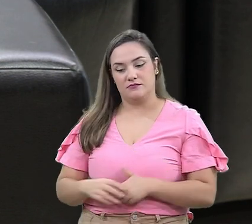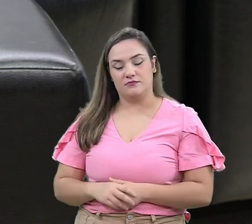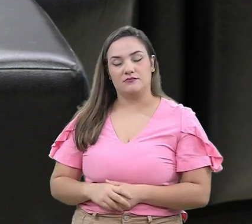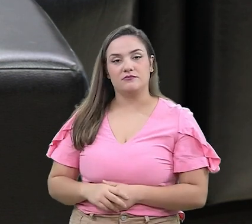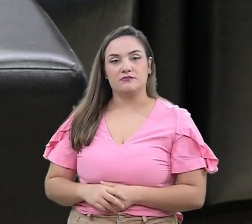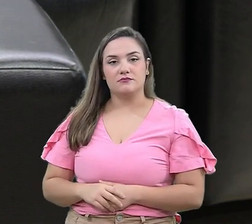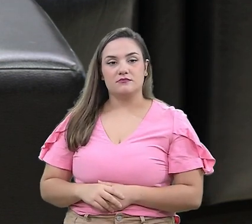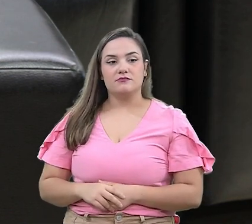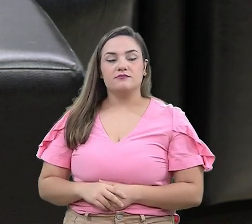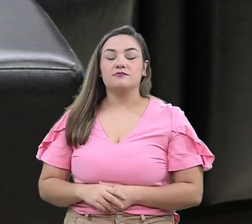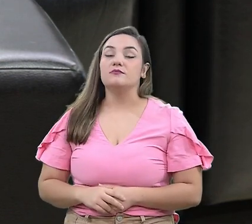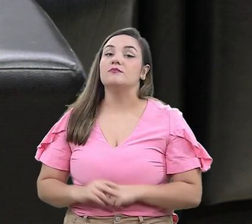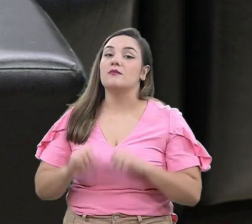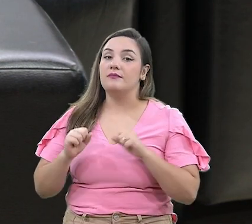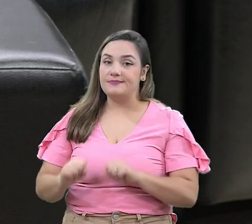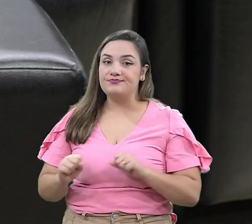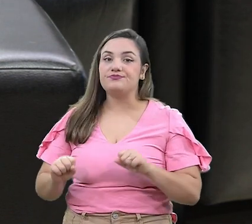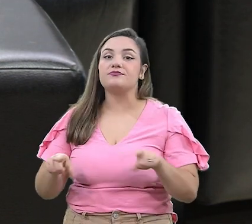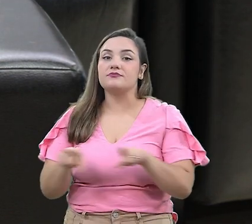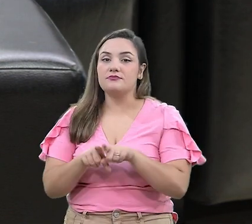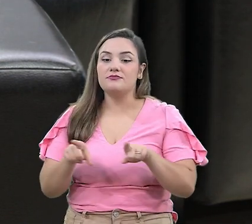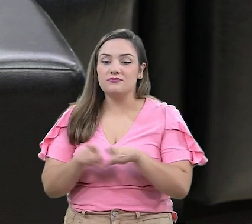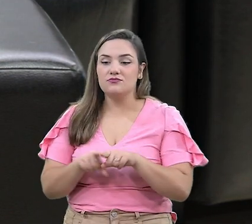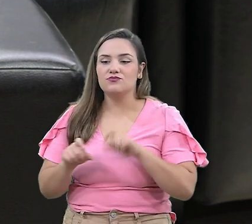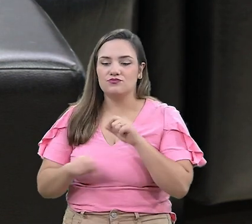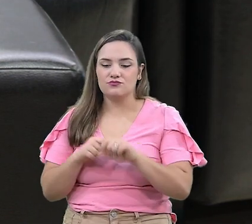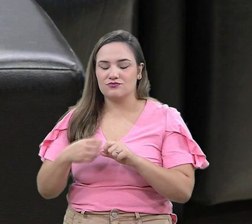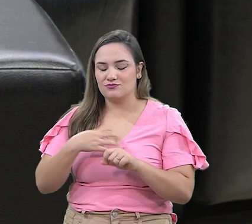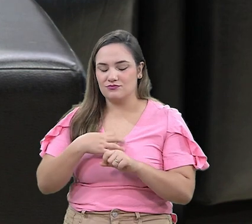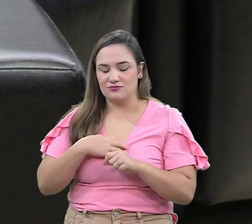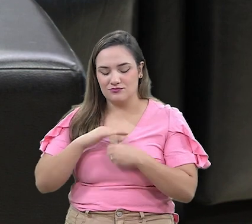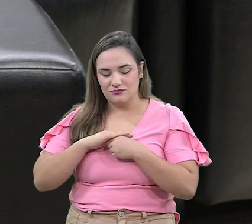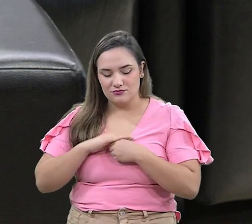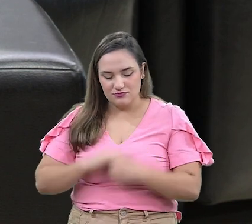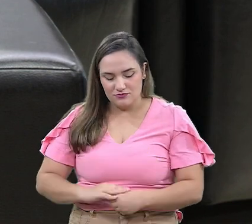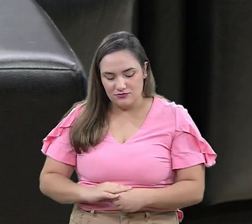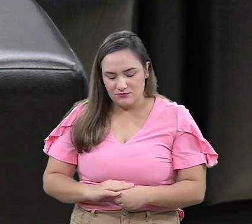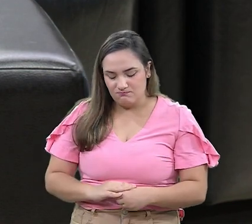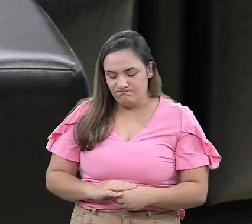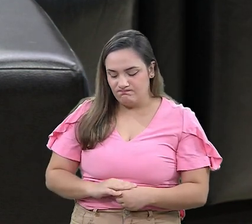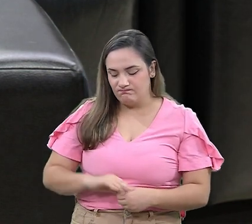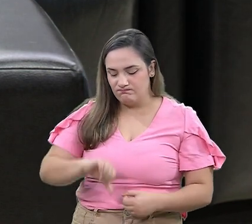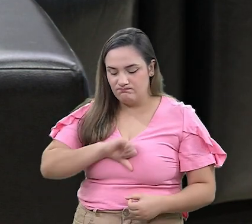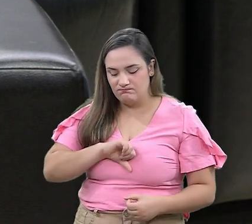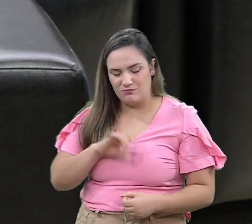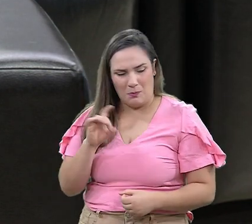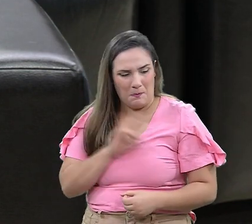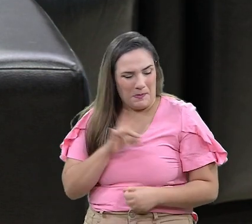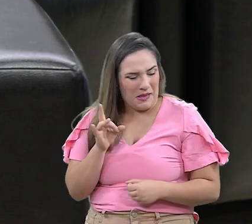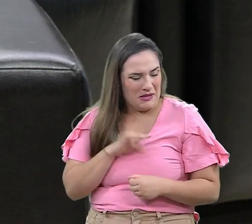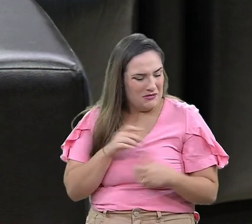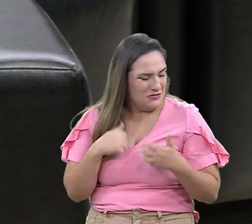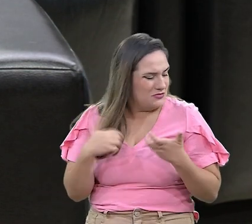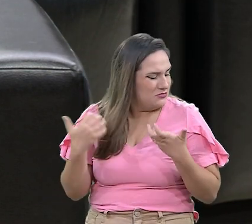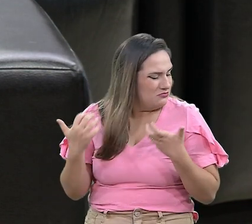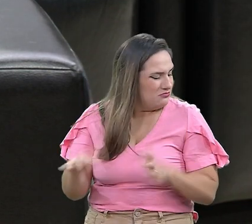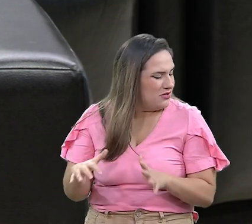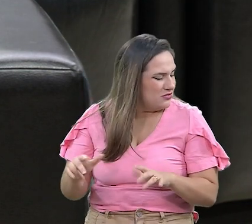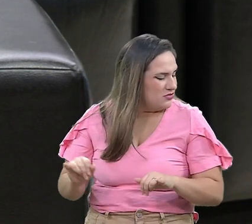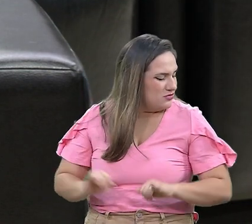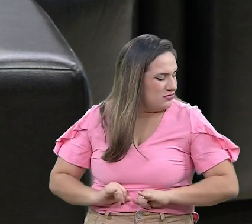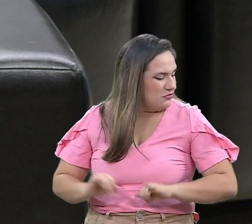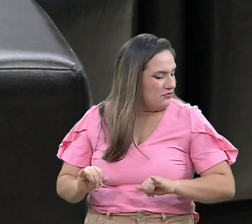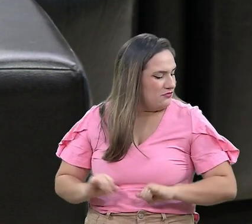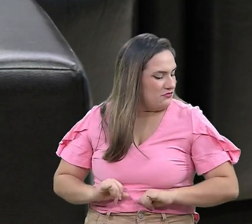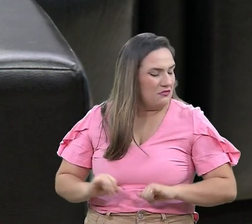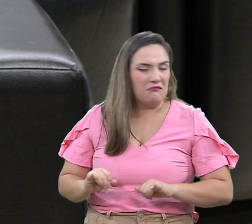trazer uma questão de desprestígio, né? Medo de ser um alvo